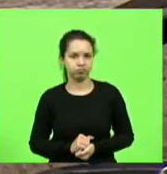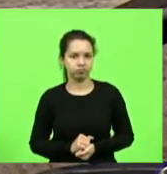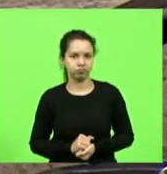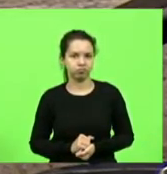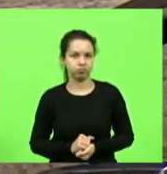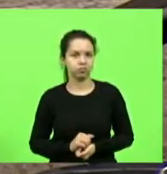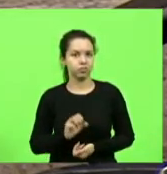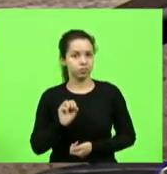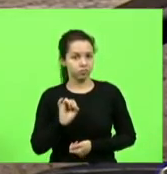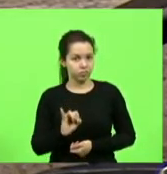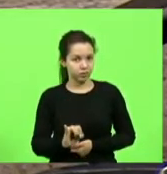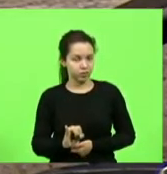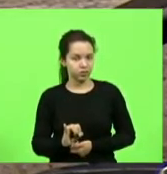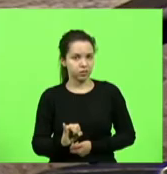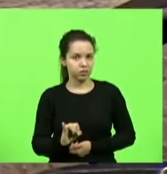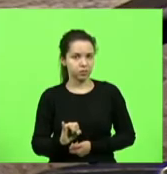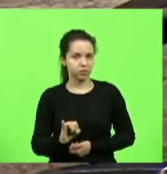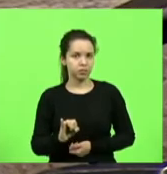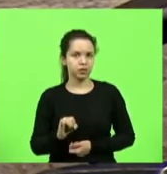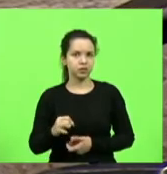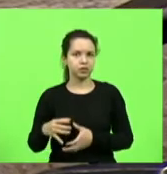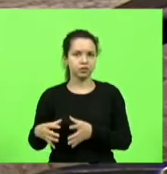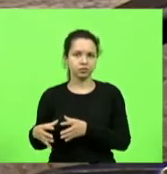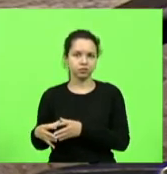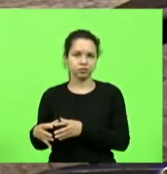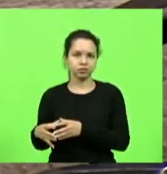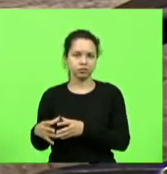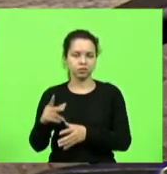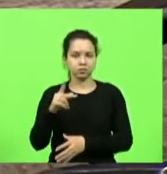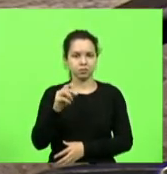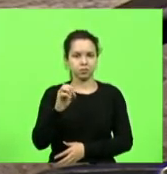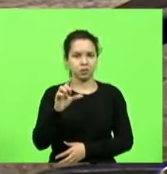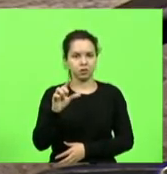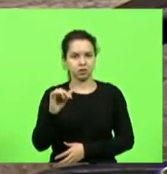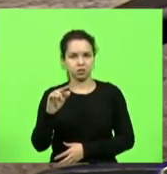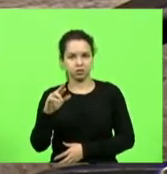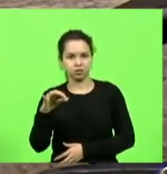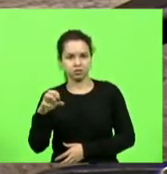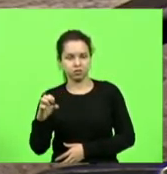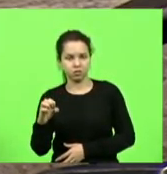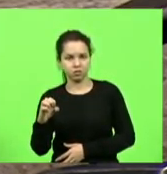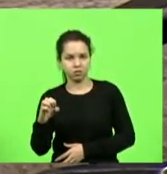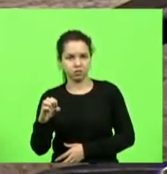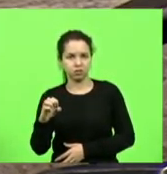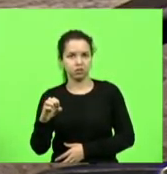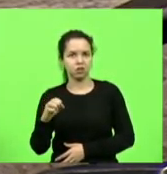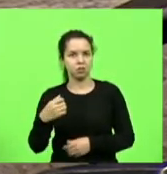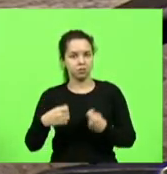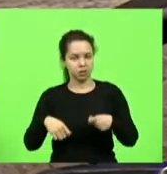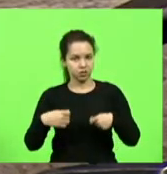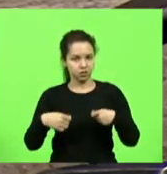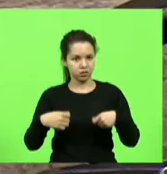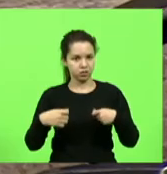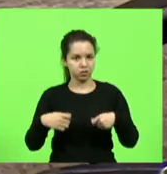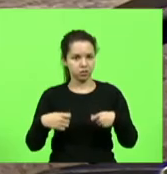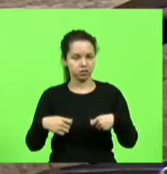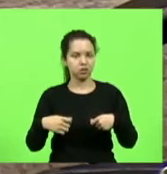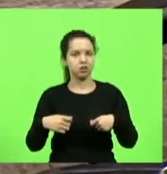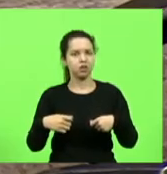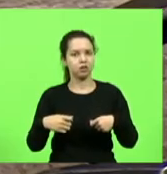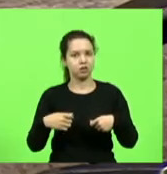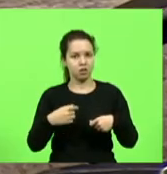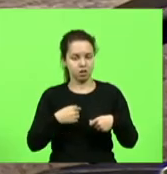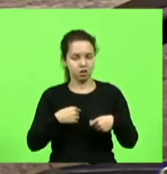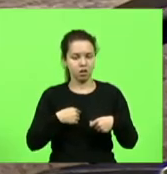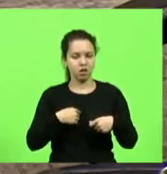Se eu vou polarizar, polarizo sim. Eu assumo um lado sim. Eu assumi o meu lado.